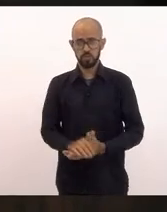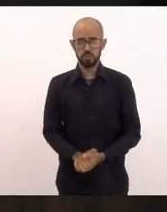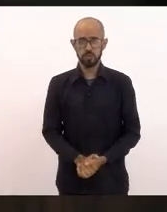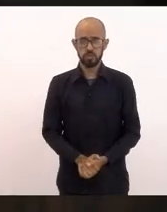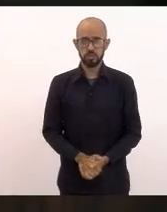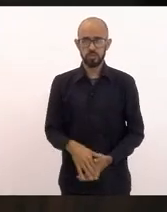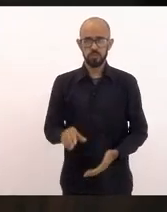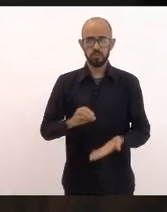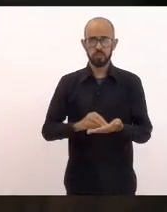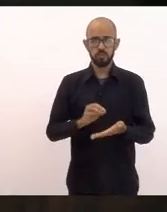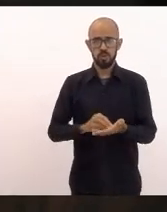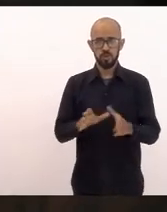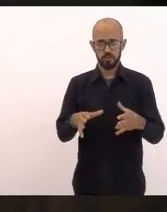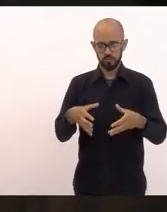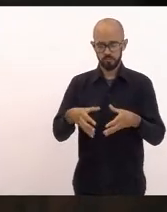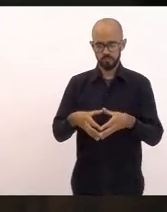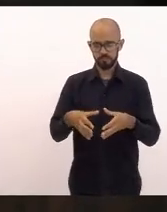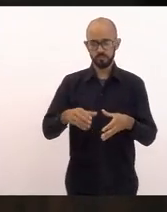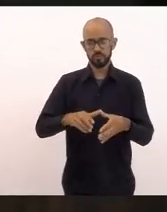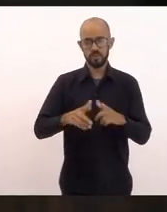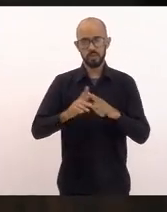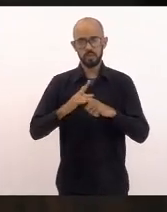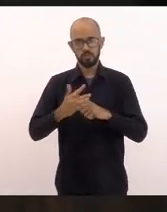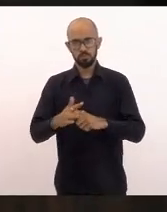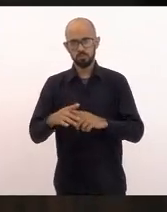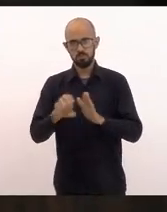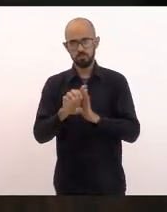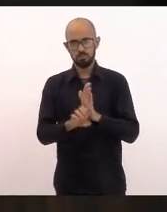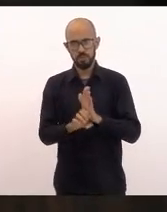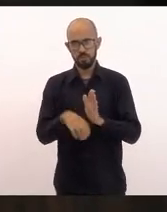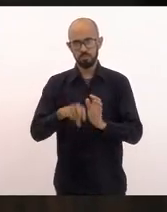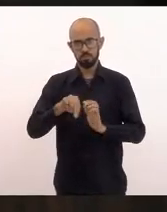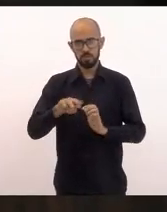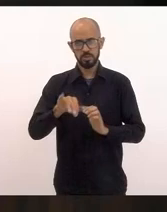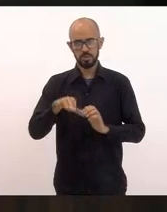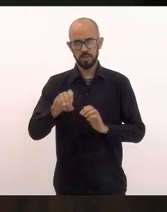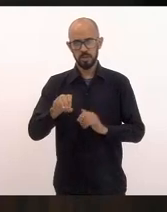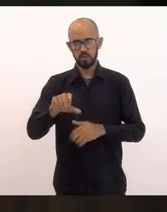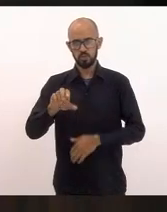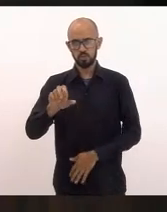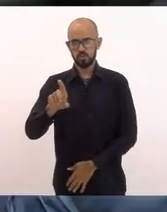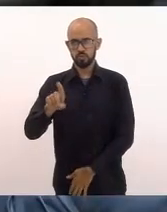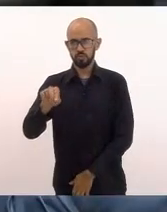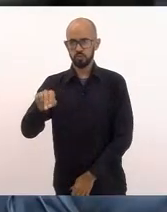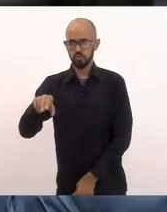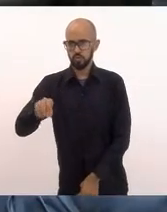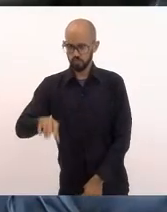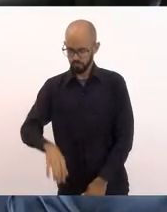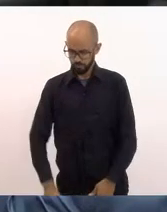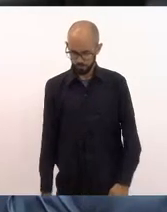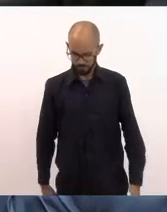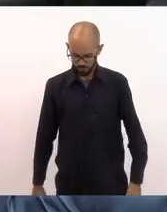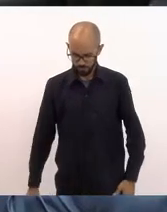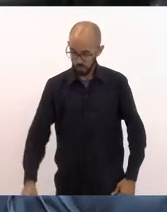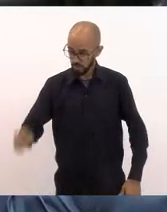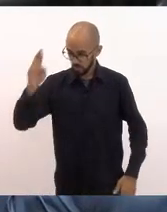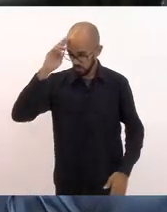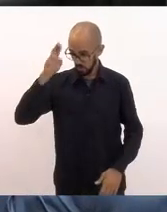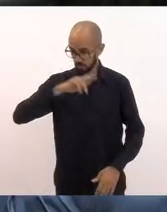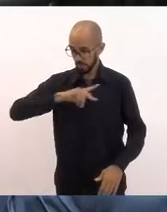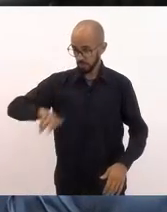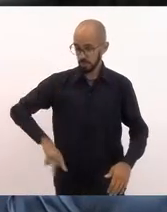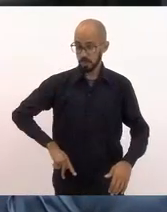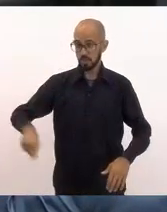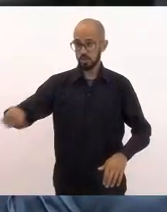de parecer da Comissão de Emendas Constitucionais e Vetos, para emitir parecer o deputado Marcelo Dino. Senhor presidente, como